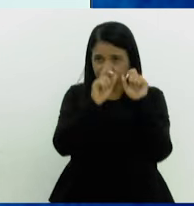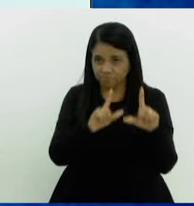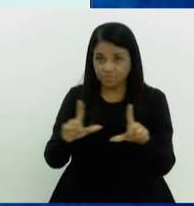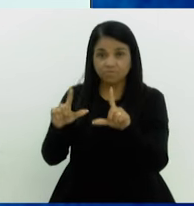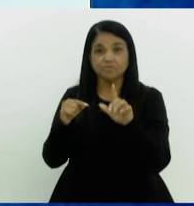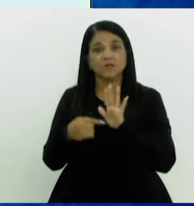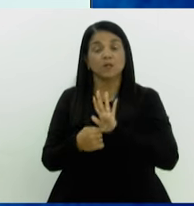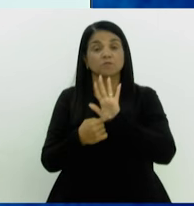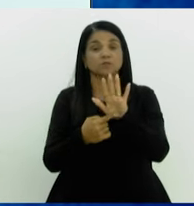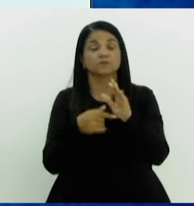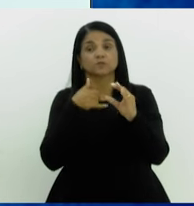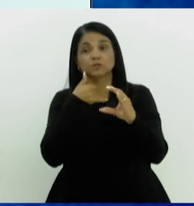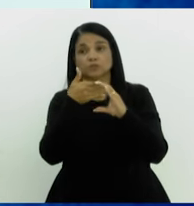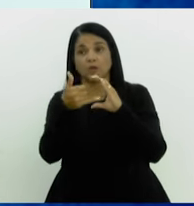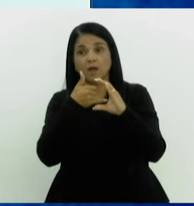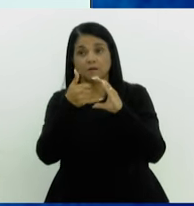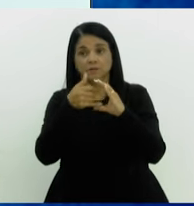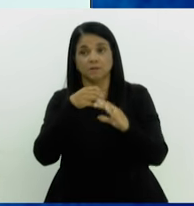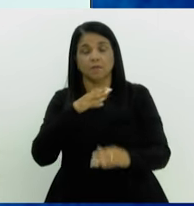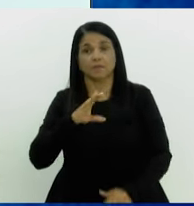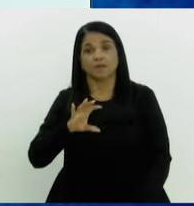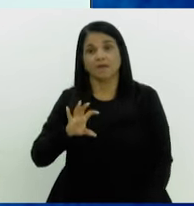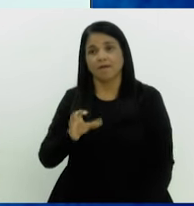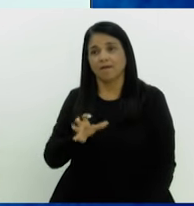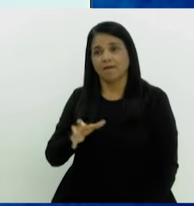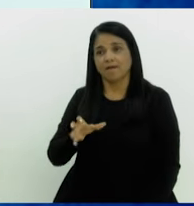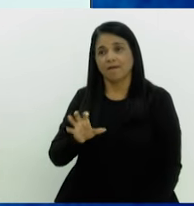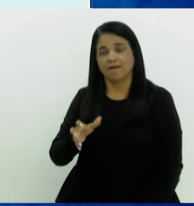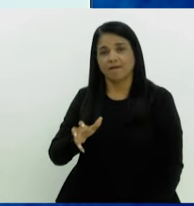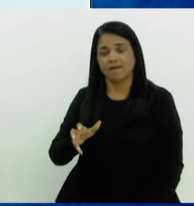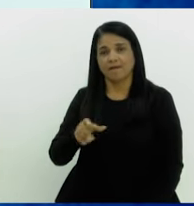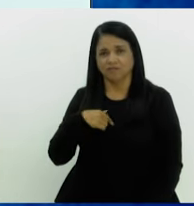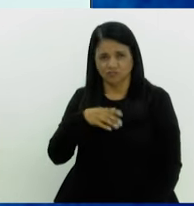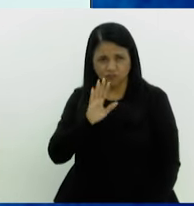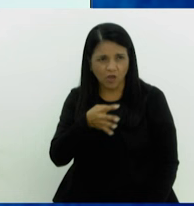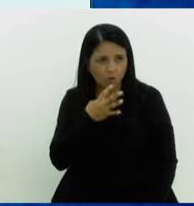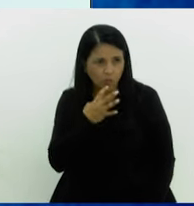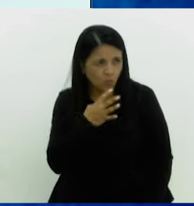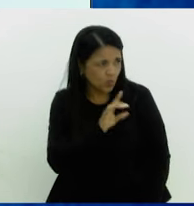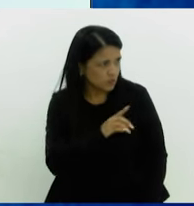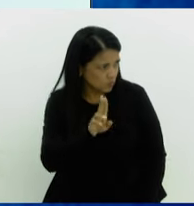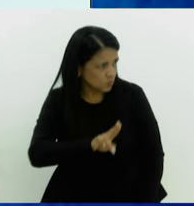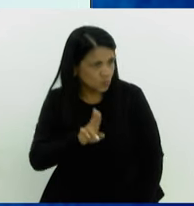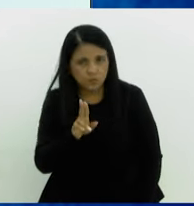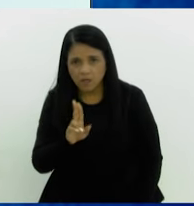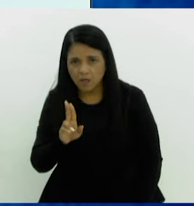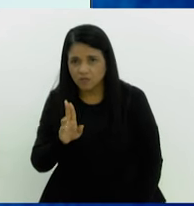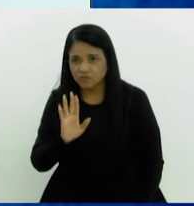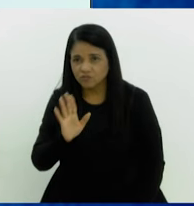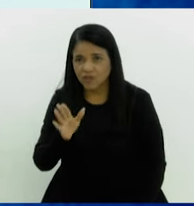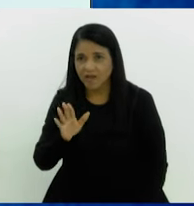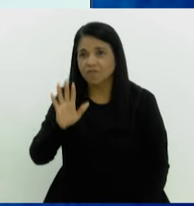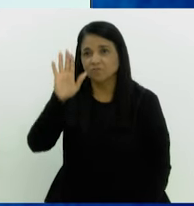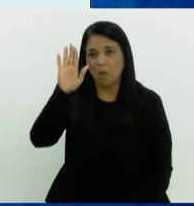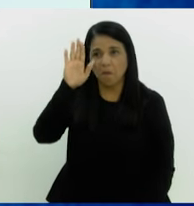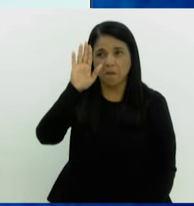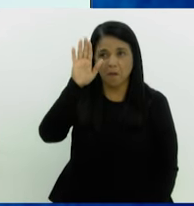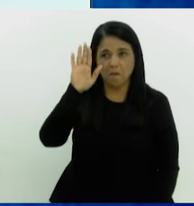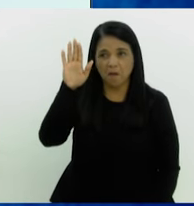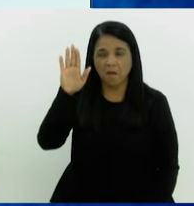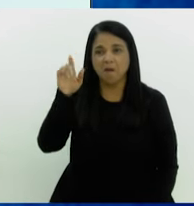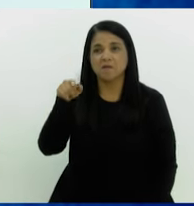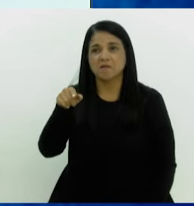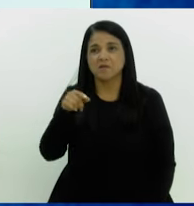quero apresentar para vocês o WhatsApp canais alguém aqui já usa ó maravilha olha